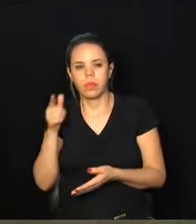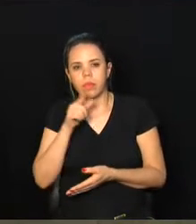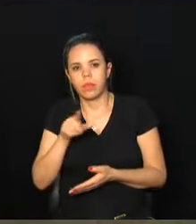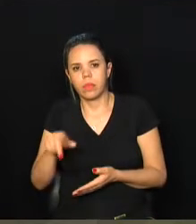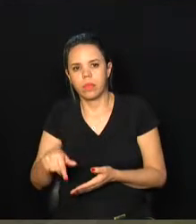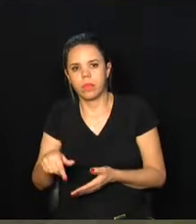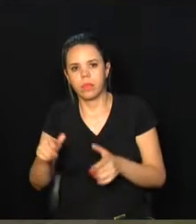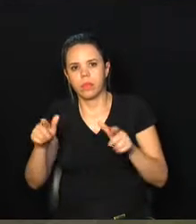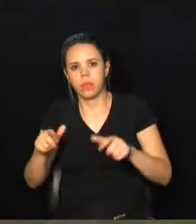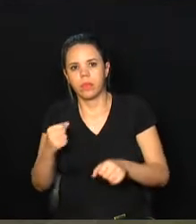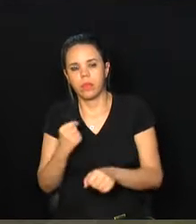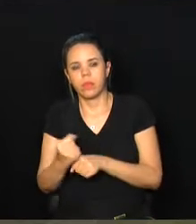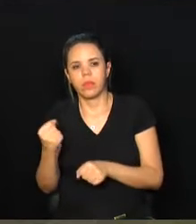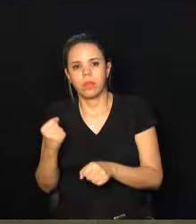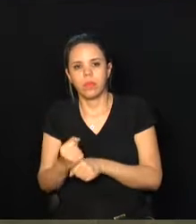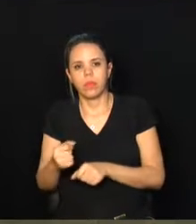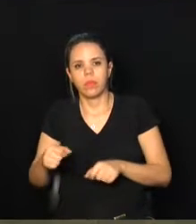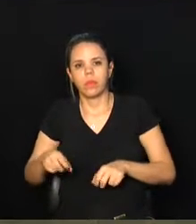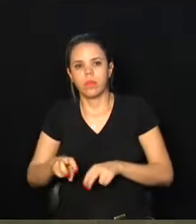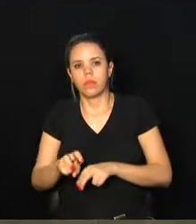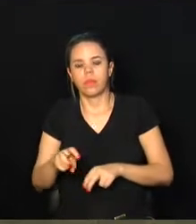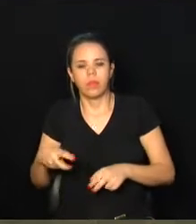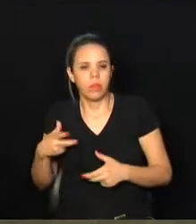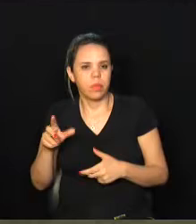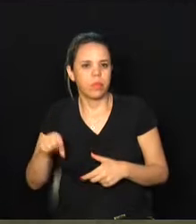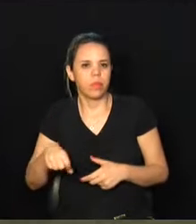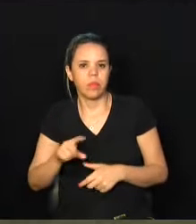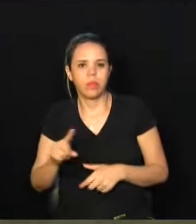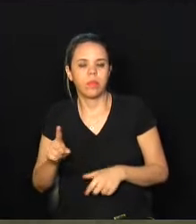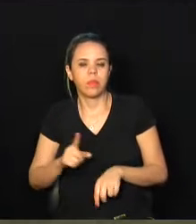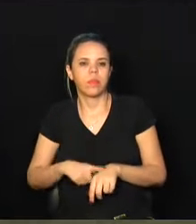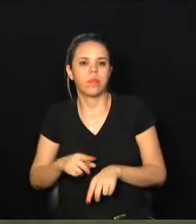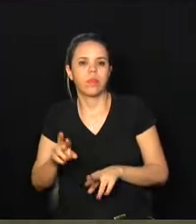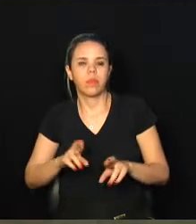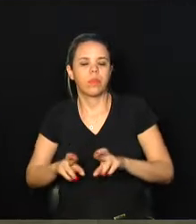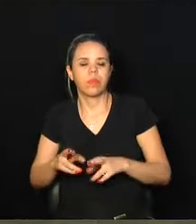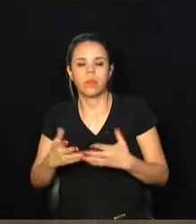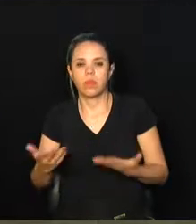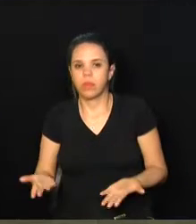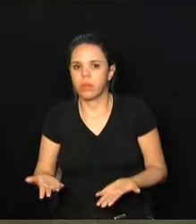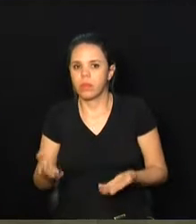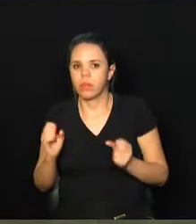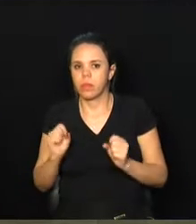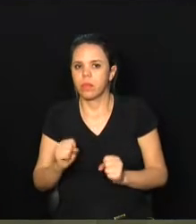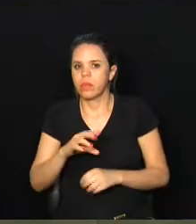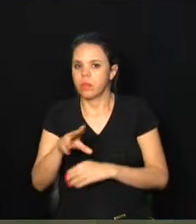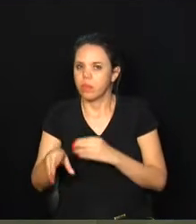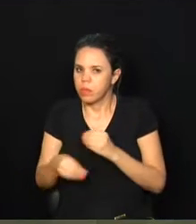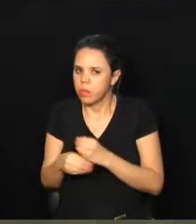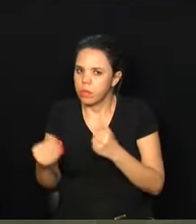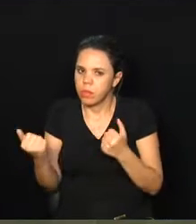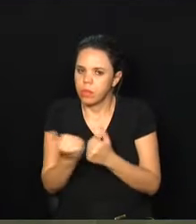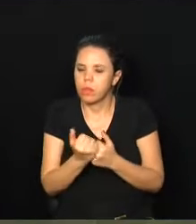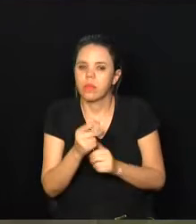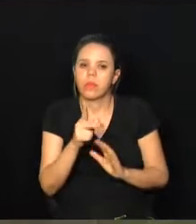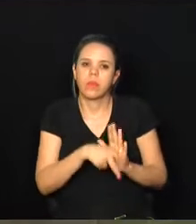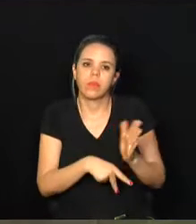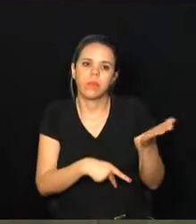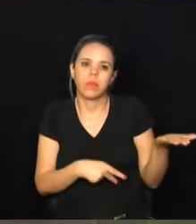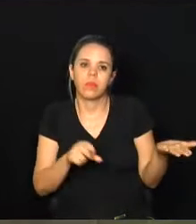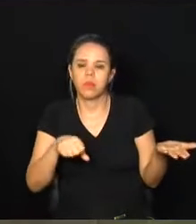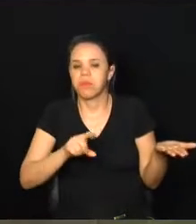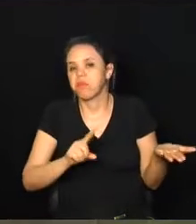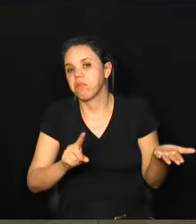como área construída na hora da análise? Será que não? Será que vai? Será que eu já posso substituir o projeto ou